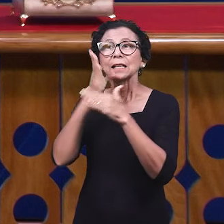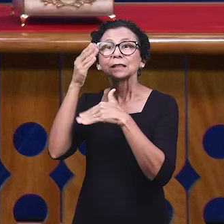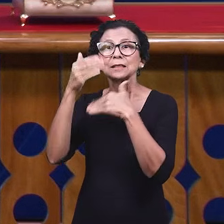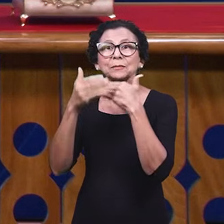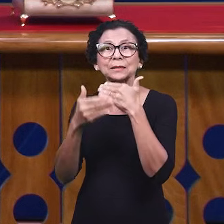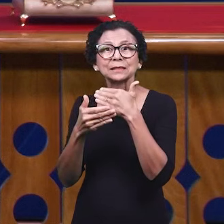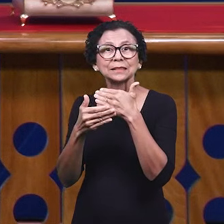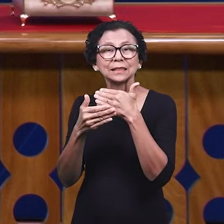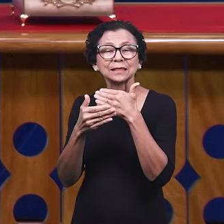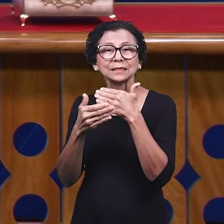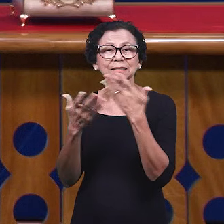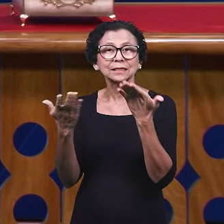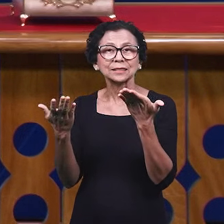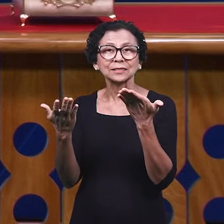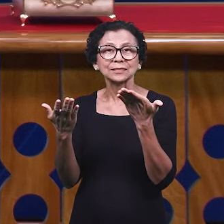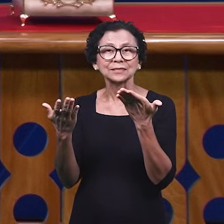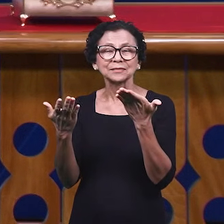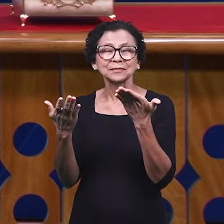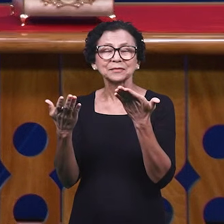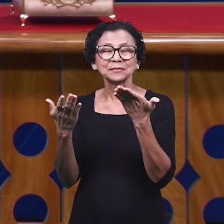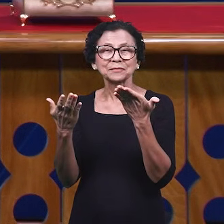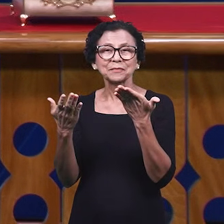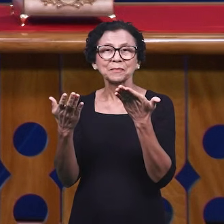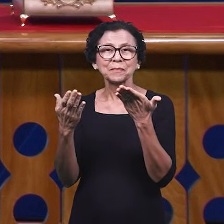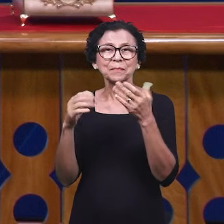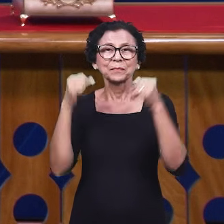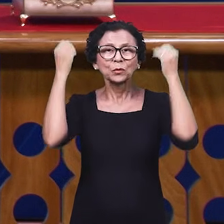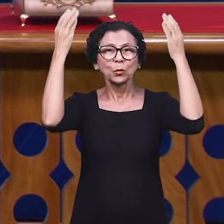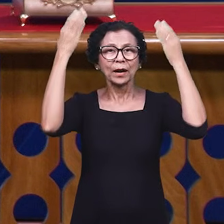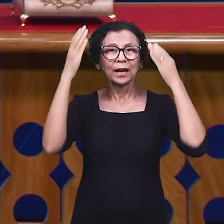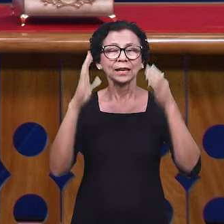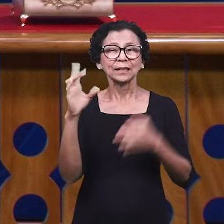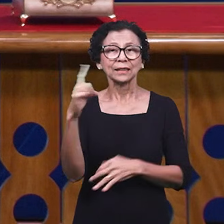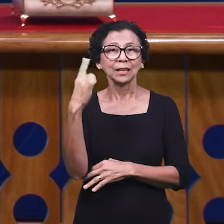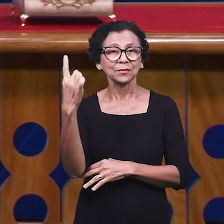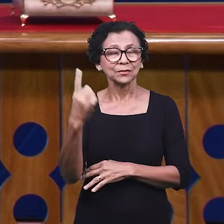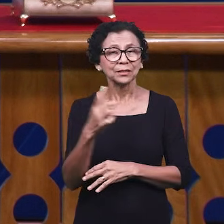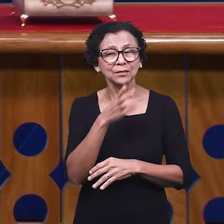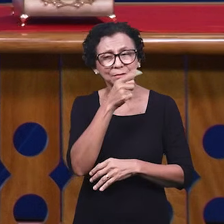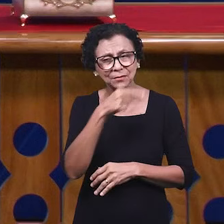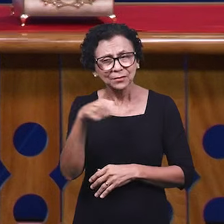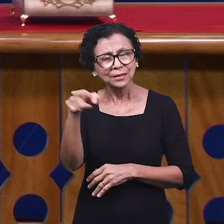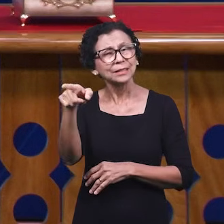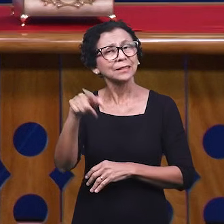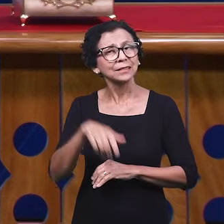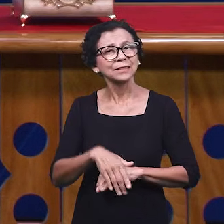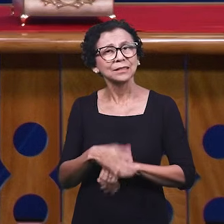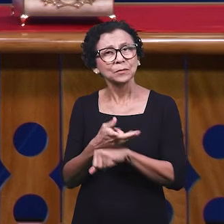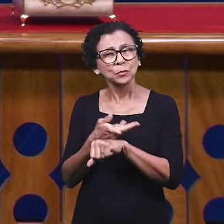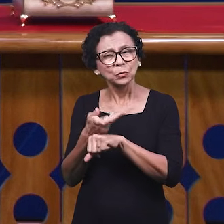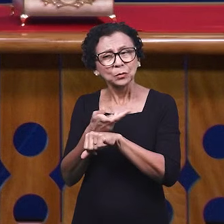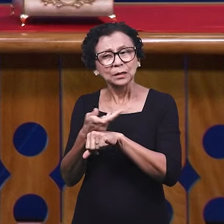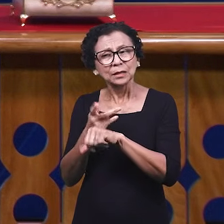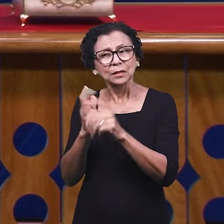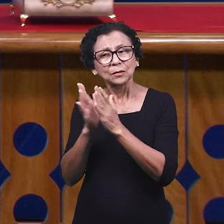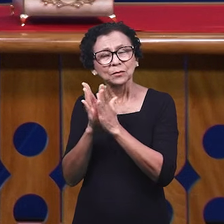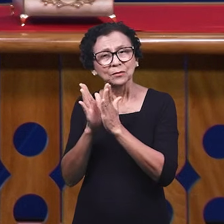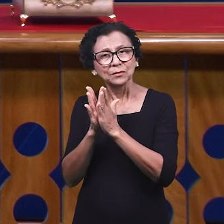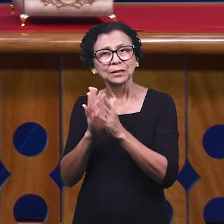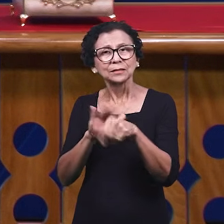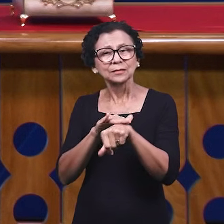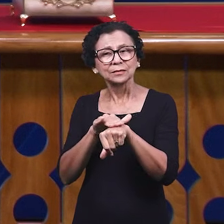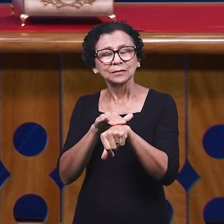na presença do rei. Entra ao rei Davi. Esse foi o conselho dele, entra ao rei Davi.